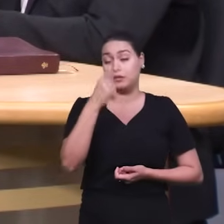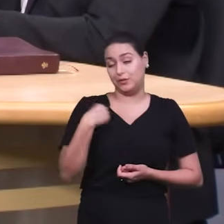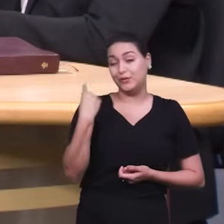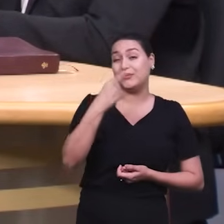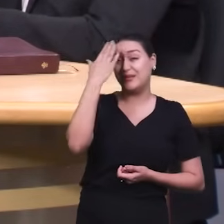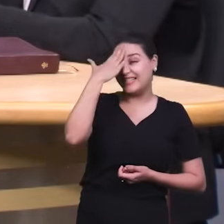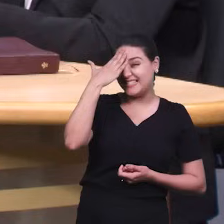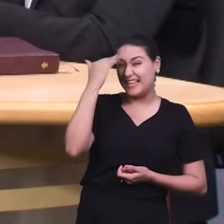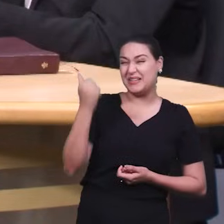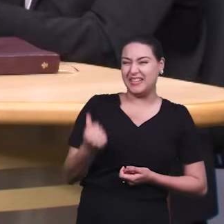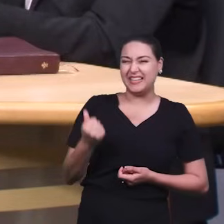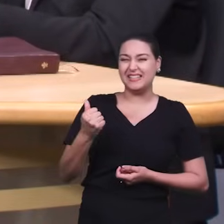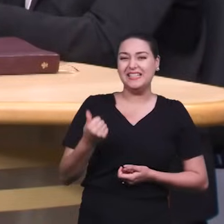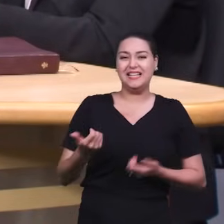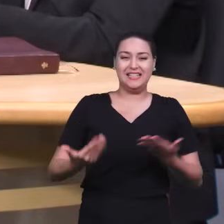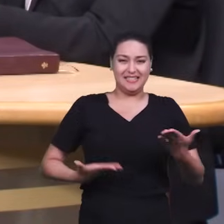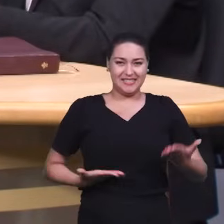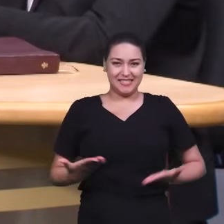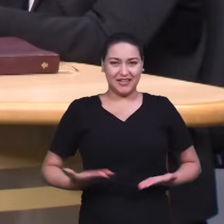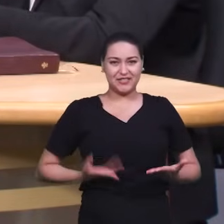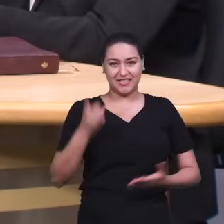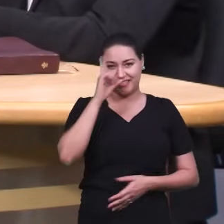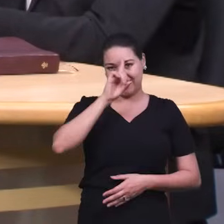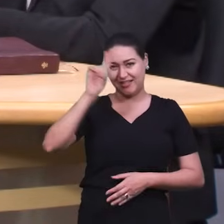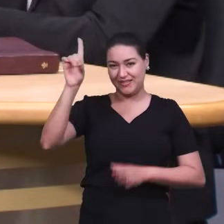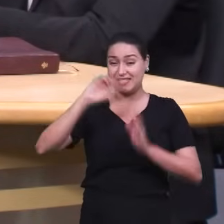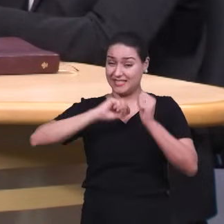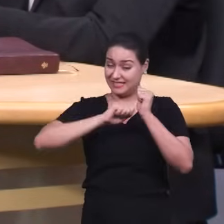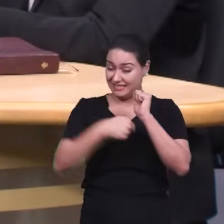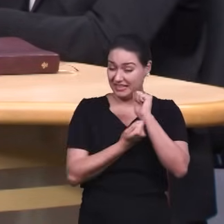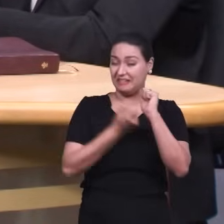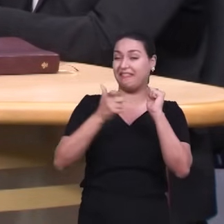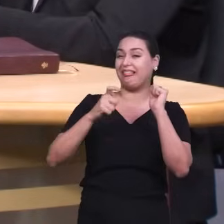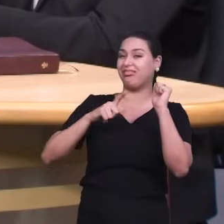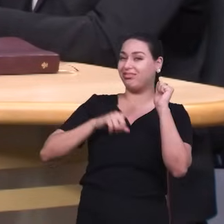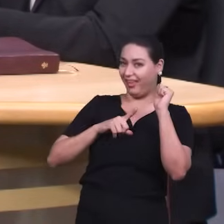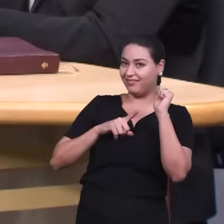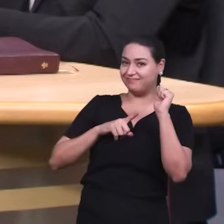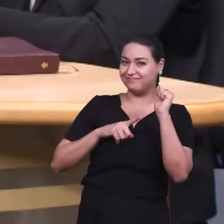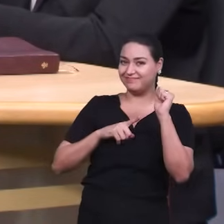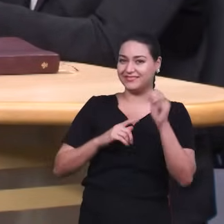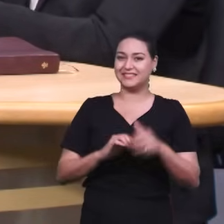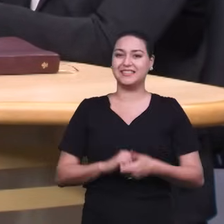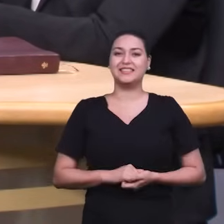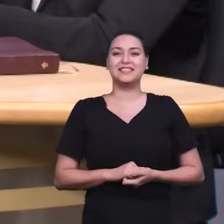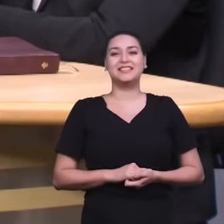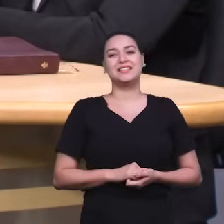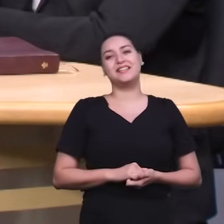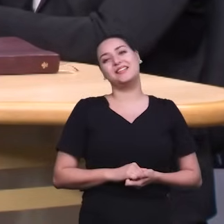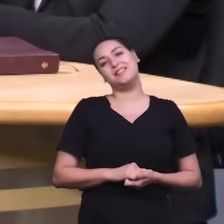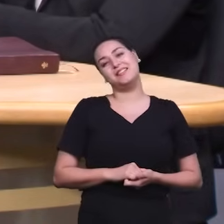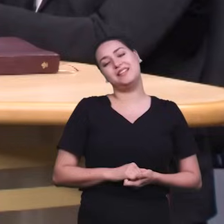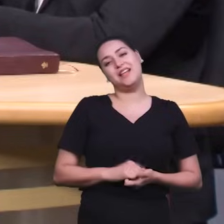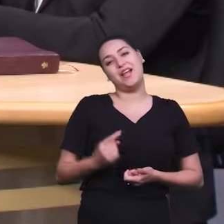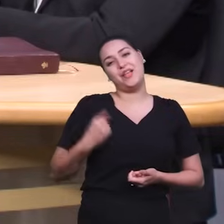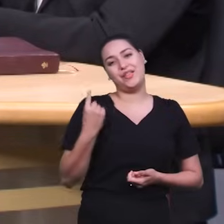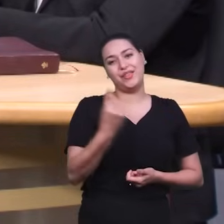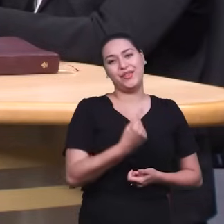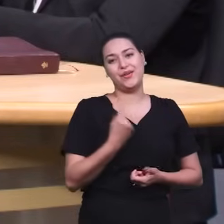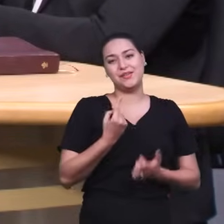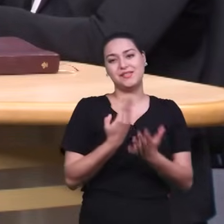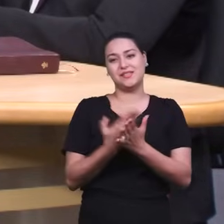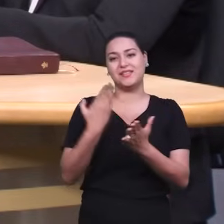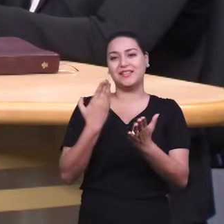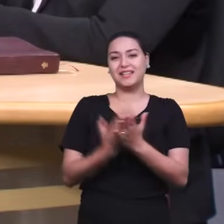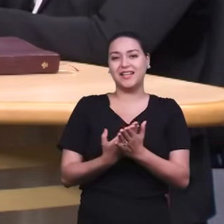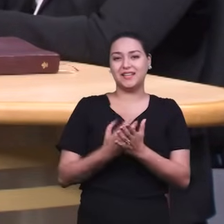Sim. Que, embora nós estamos estudando aqui a respeito desta herança genética, essa transmissão que é passada de pais